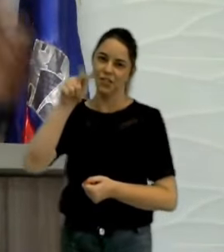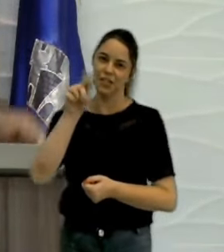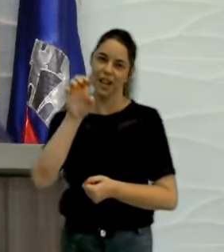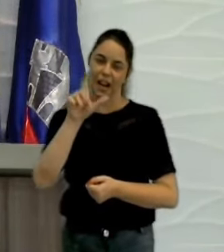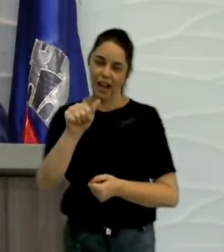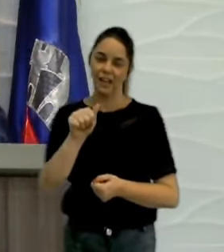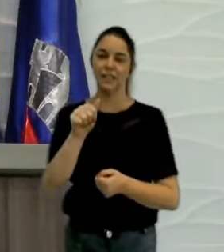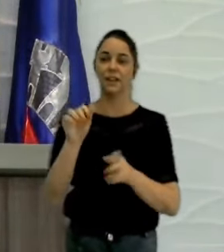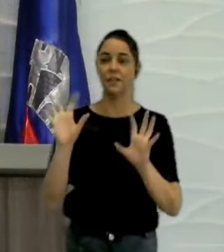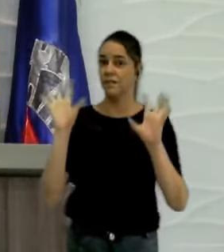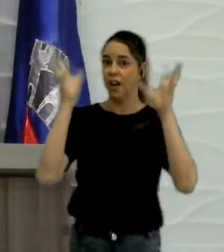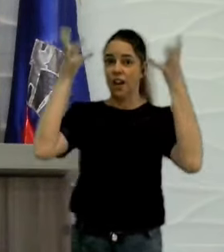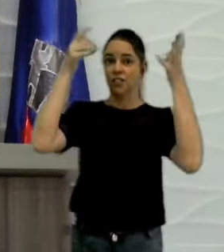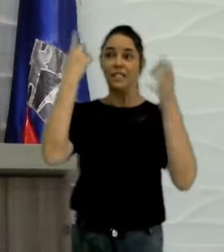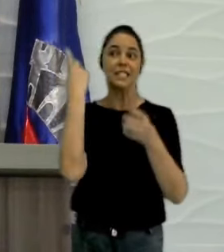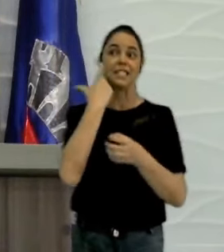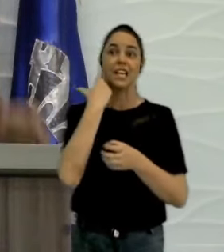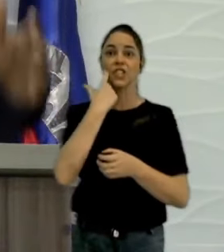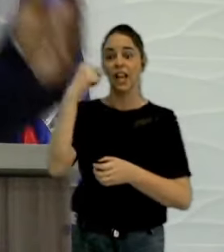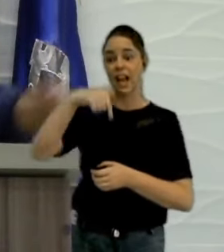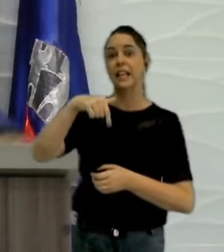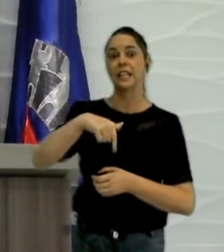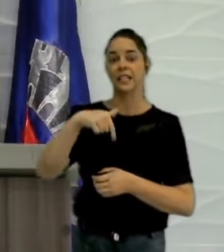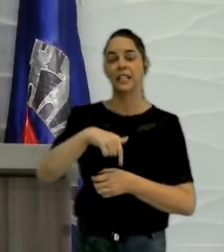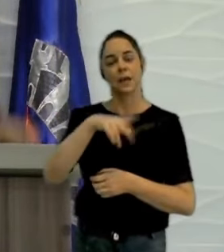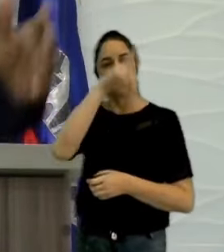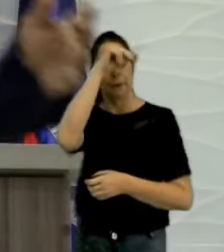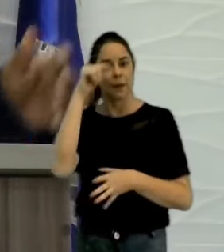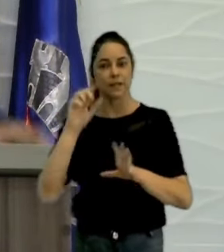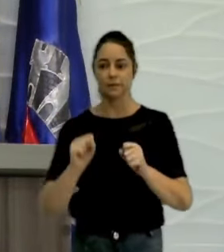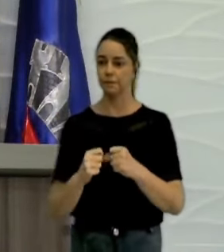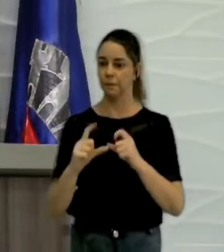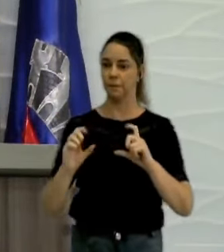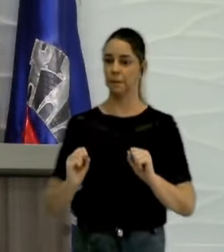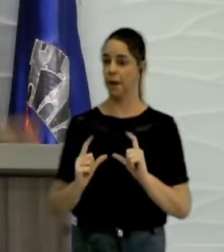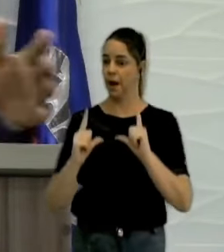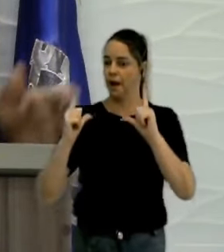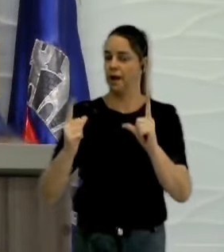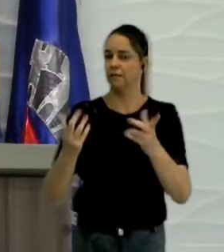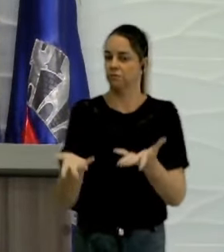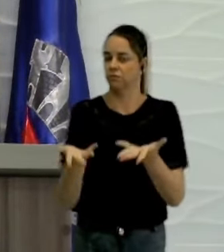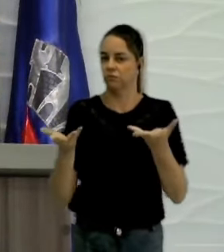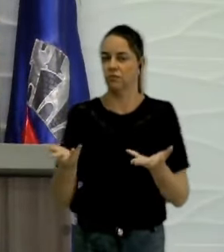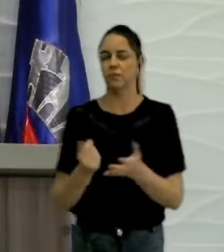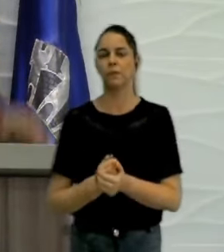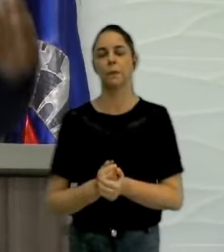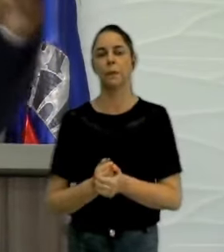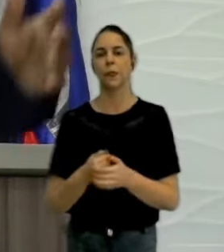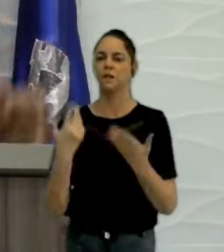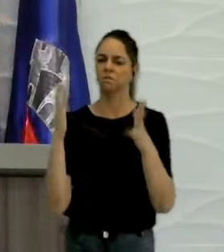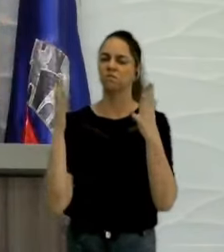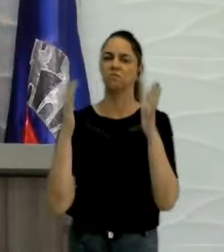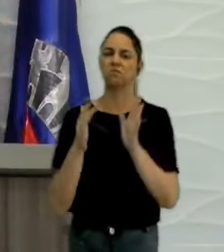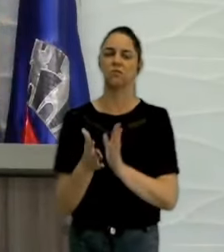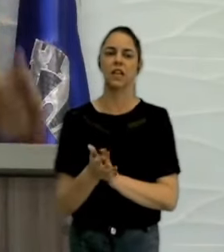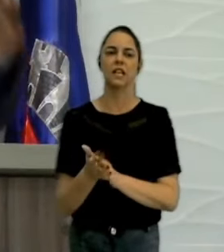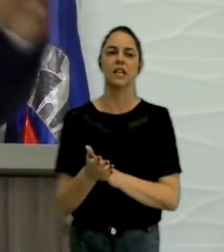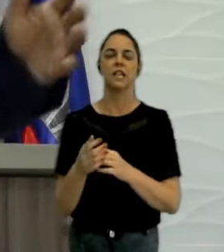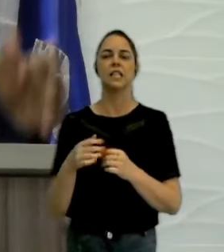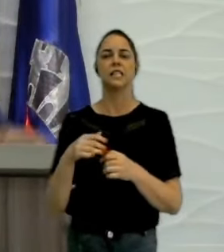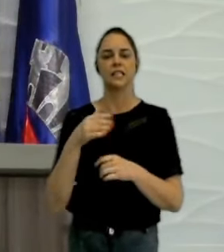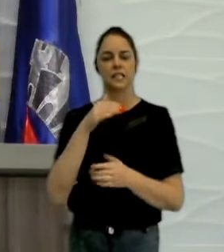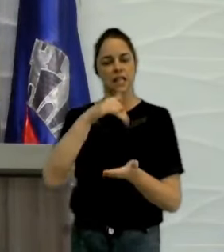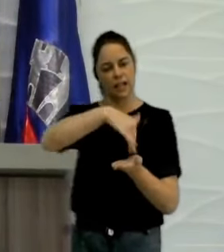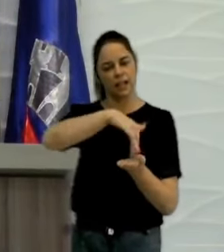grande evento aqui sexta-feira pela premiação. Quero parabenizar você, secretária, e a sua equipe,